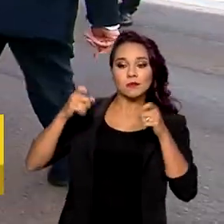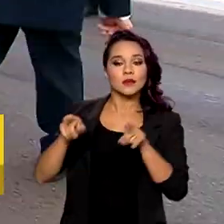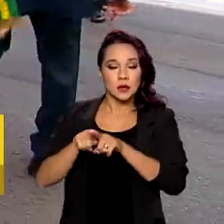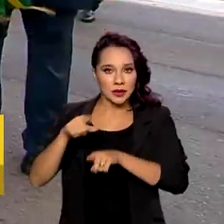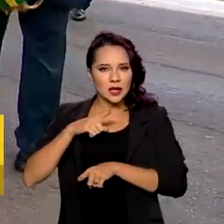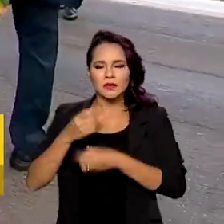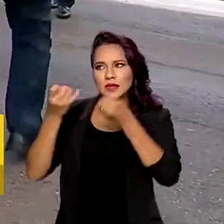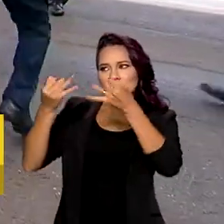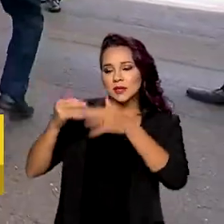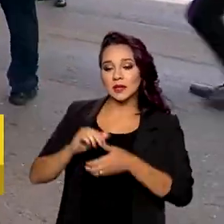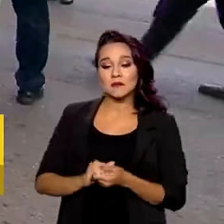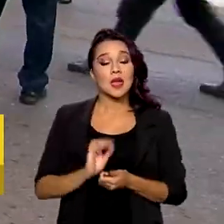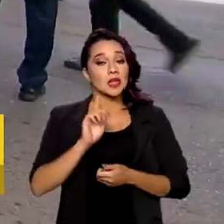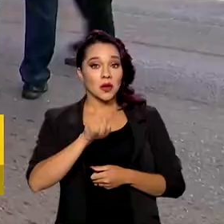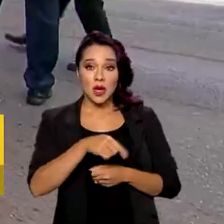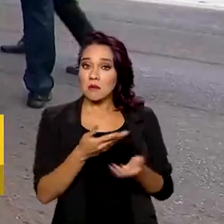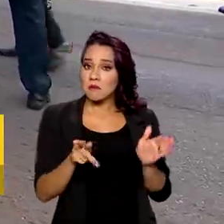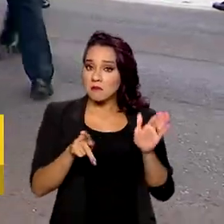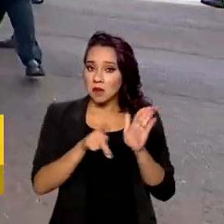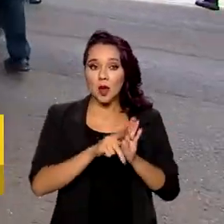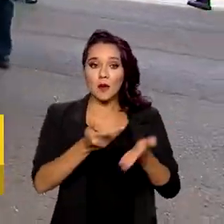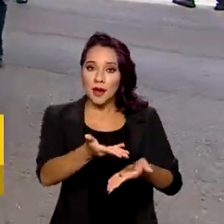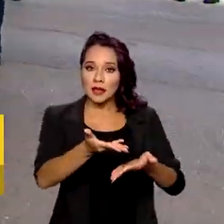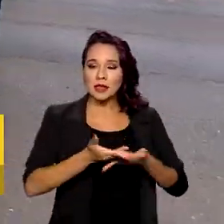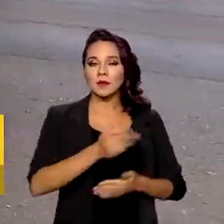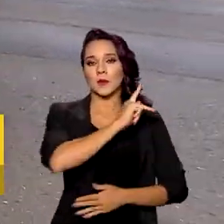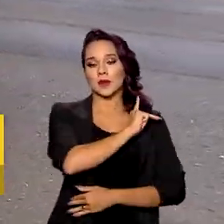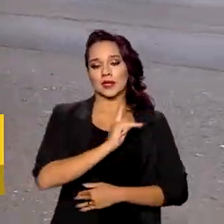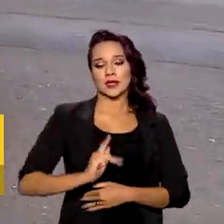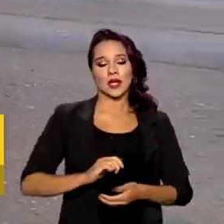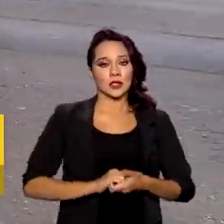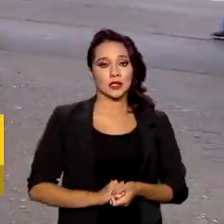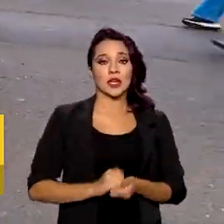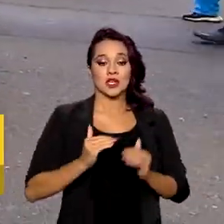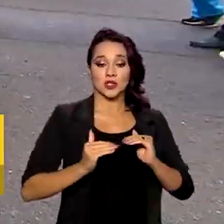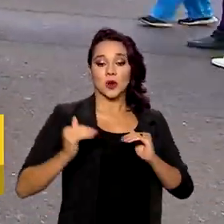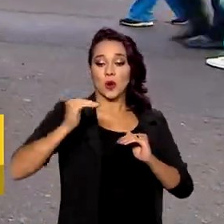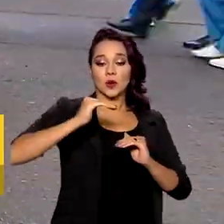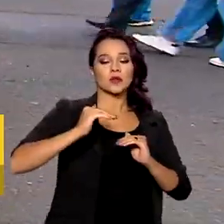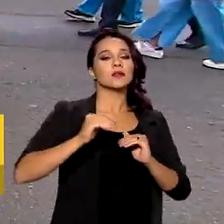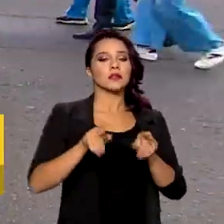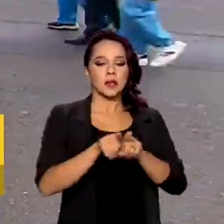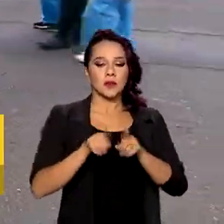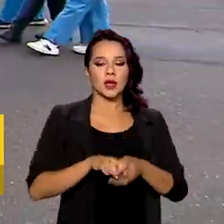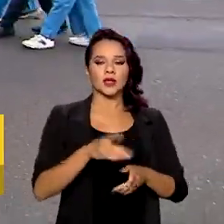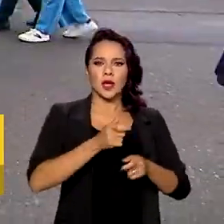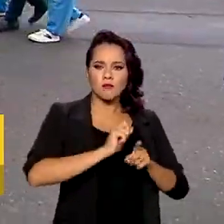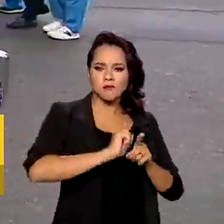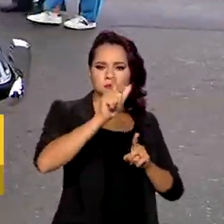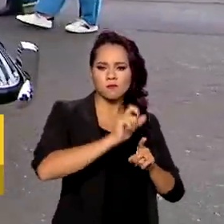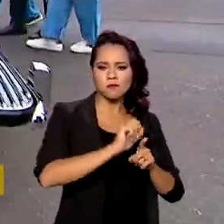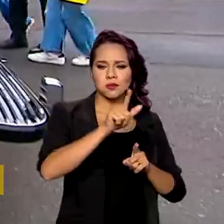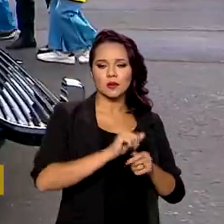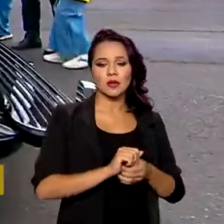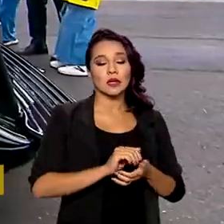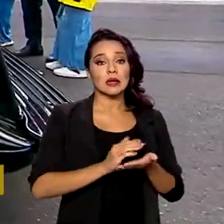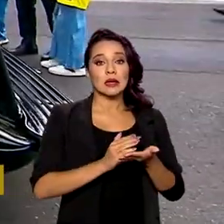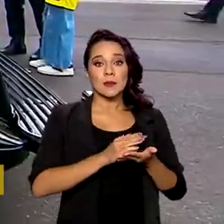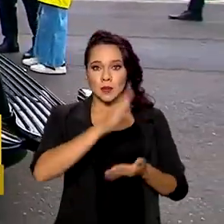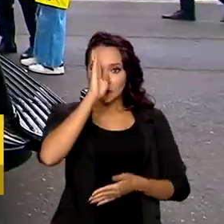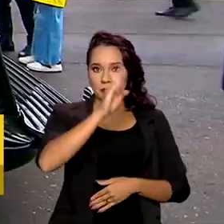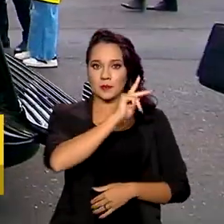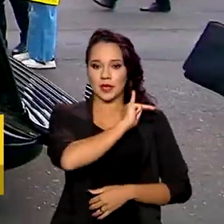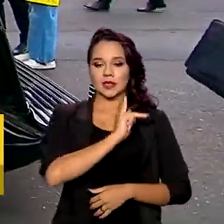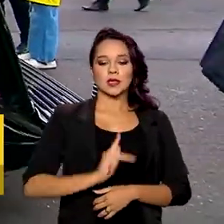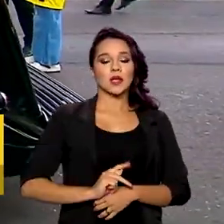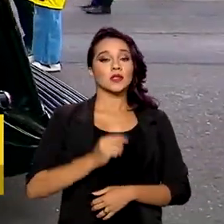Então, faz parte do cerimonial de recepção do presidente e de outras autoridades também, a salva de tiros. Especificamente, o